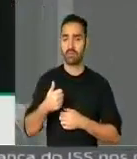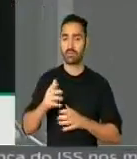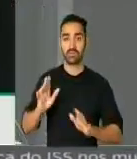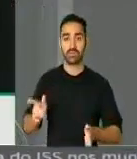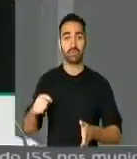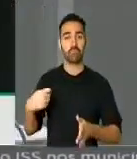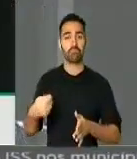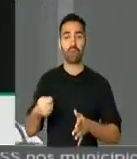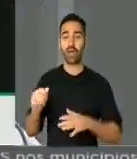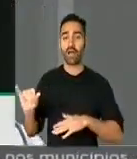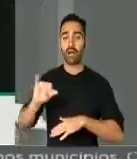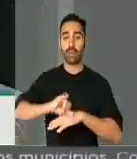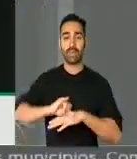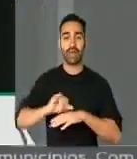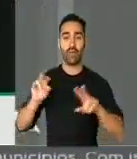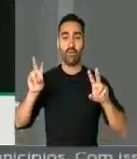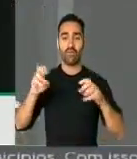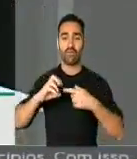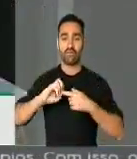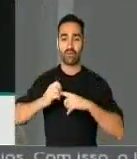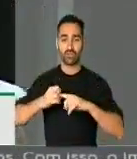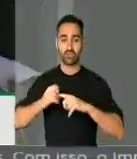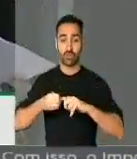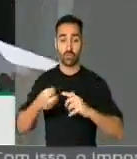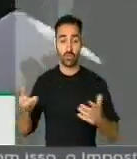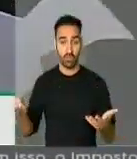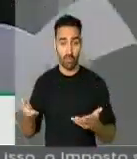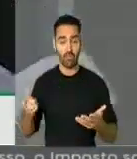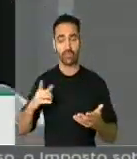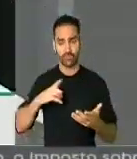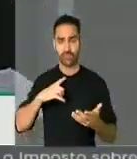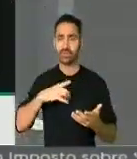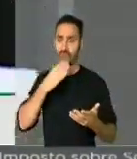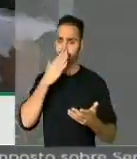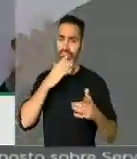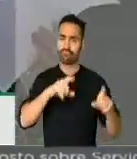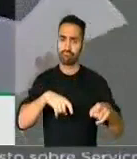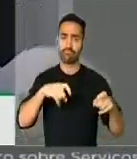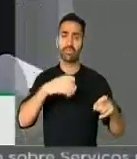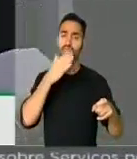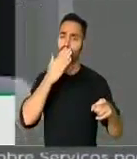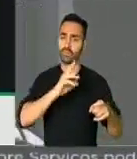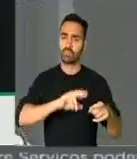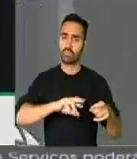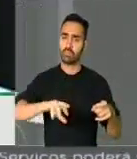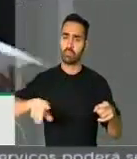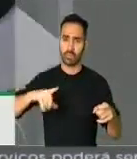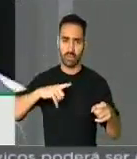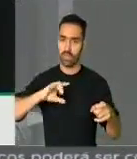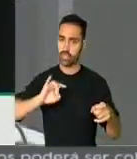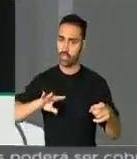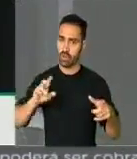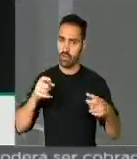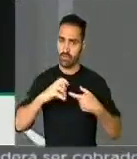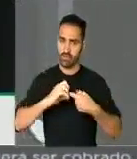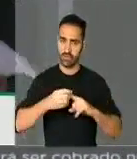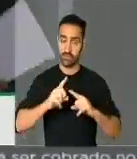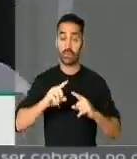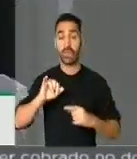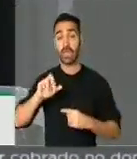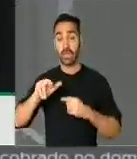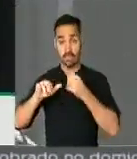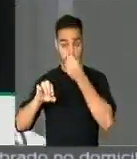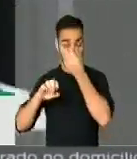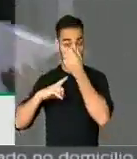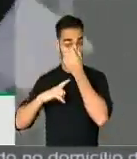a capital do feijão hoje tem uma cultura diversificada uma agricultura diversificada e irece uma cidade que eu tenho